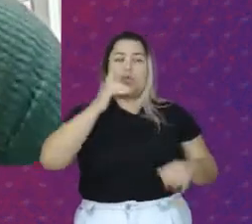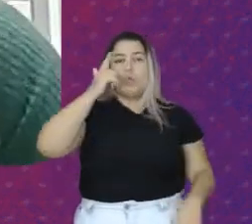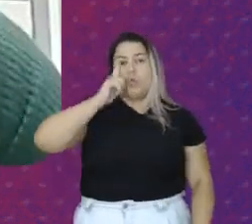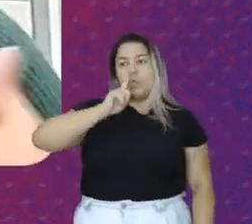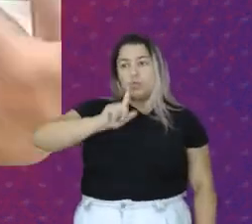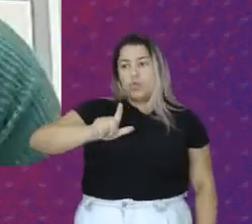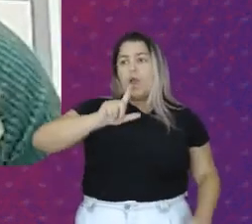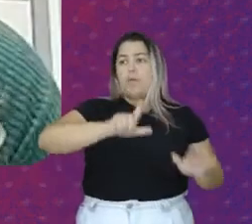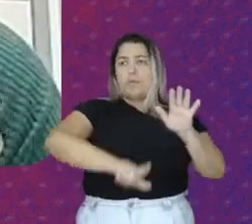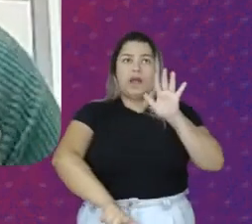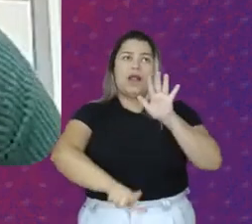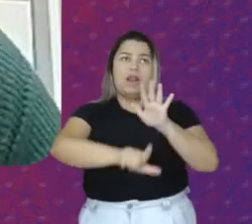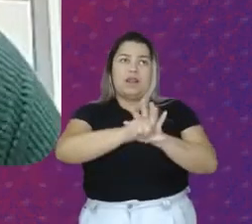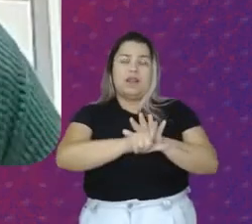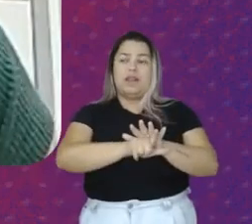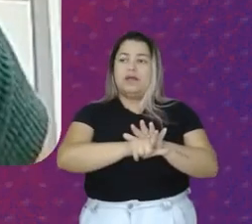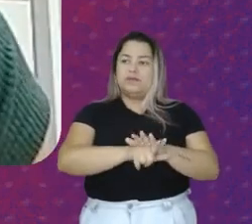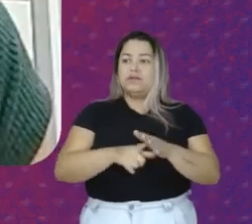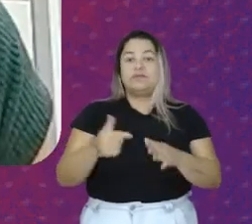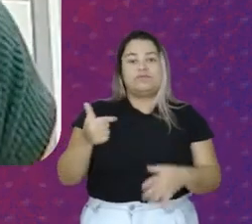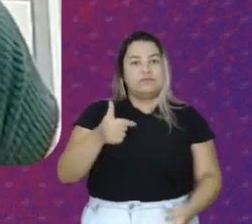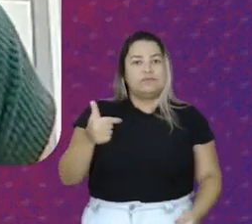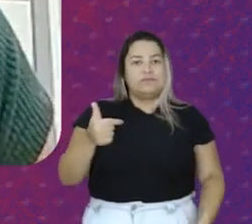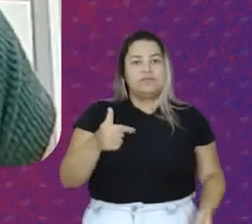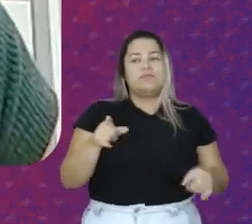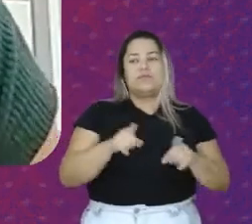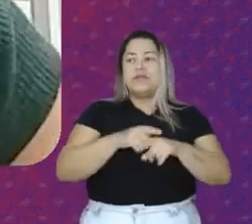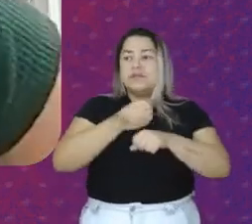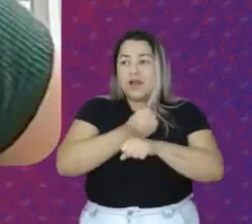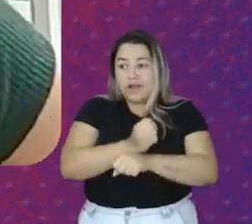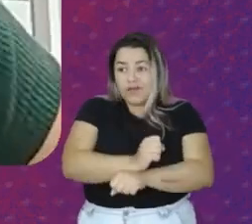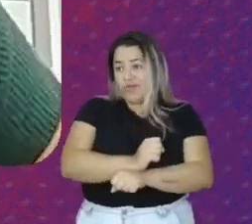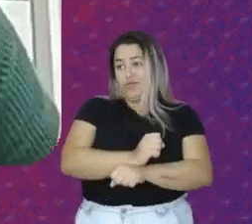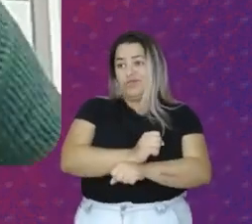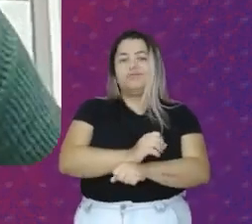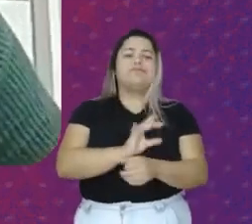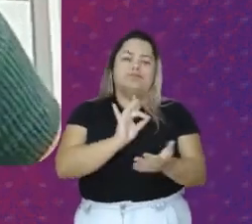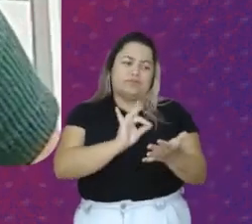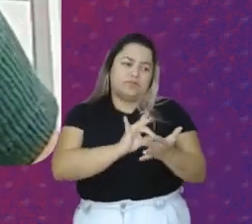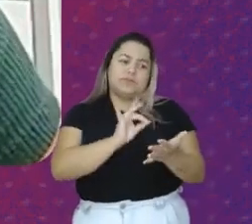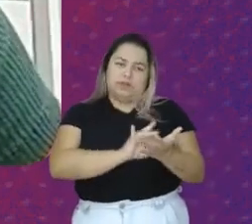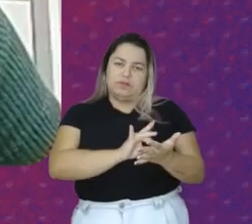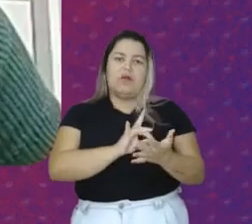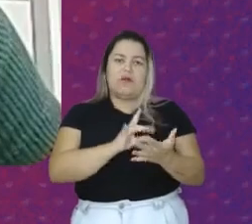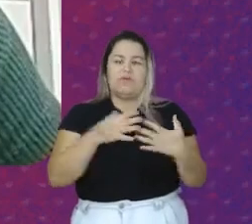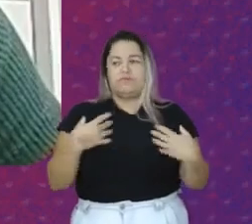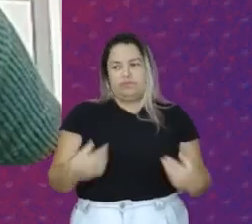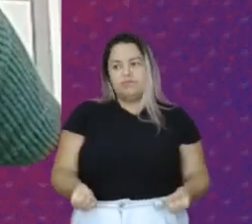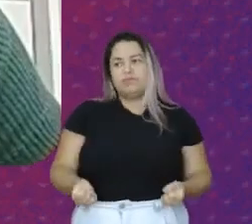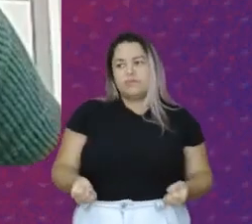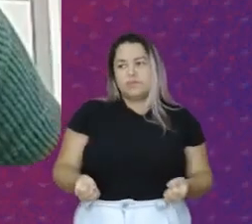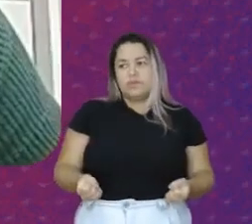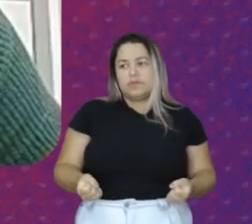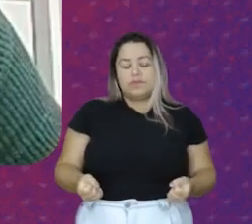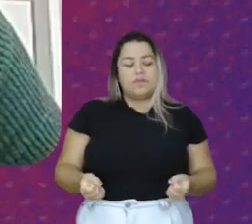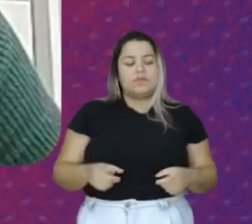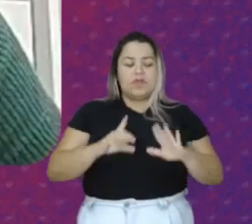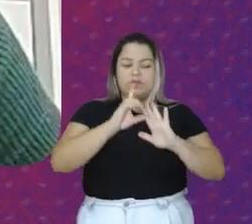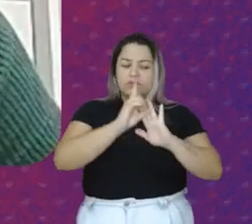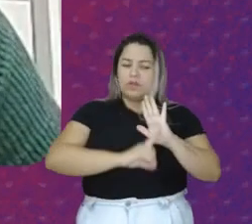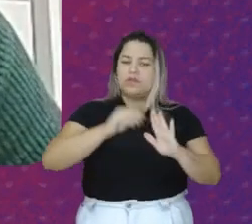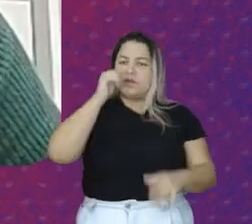aí, foi uma lei, quase a segunda abolição da escravatura, né, gente? Vamos ser sinceros, né? Porque dá direito